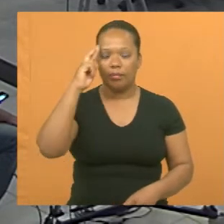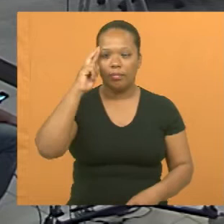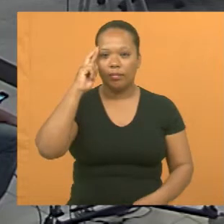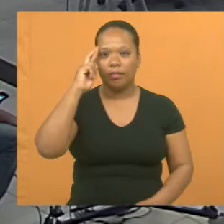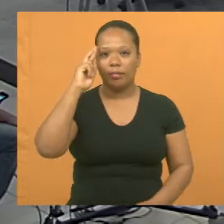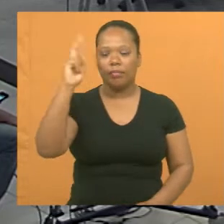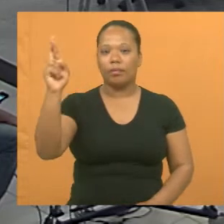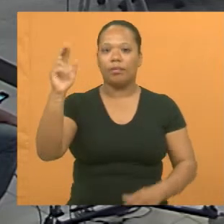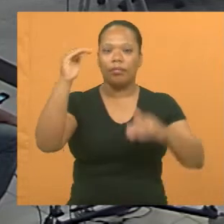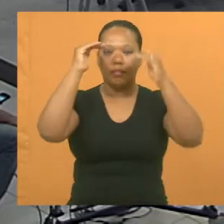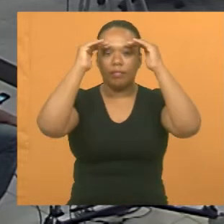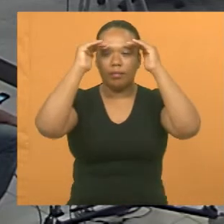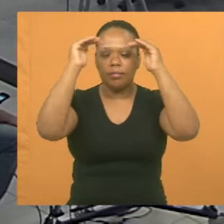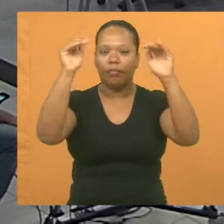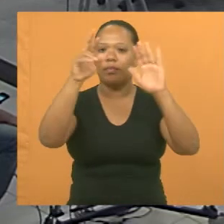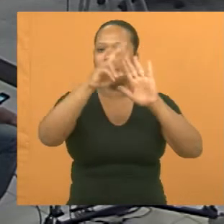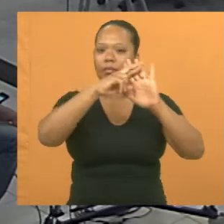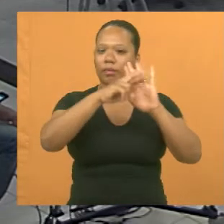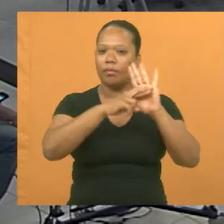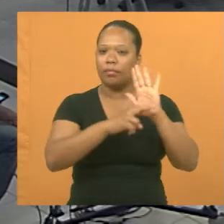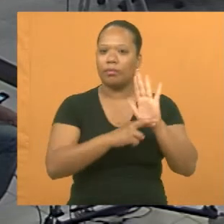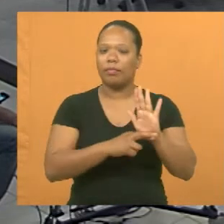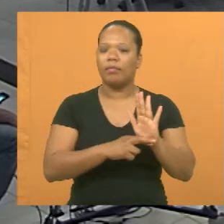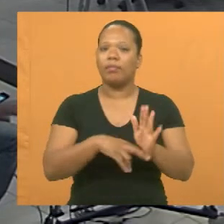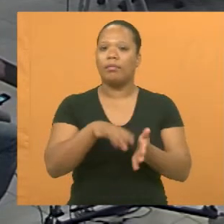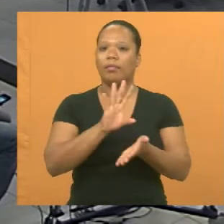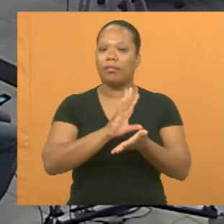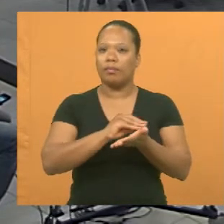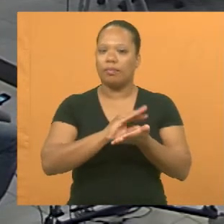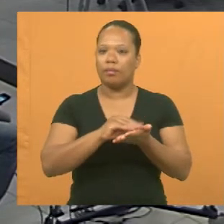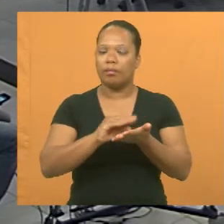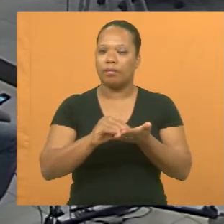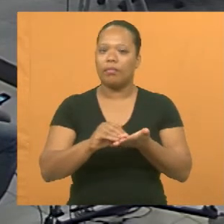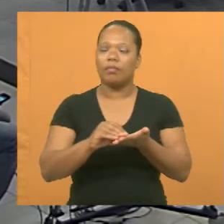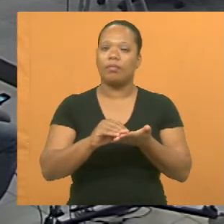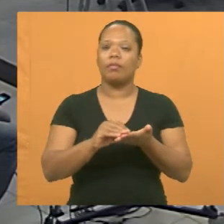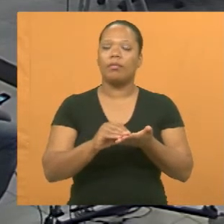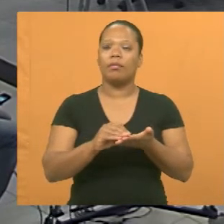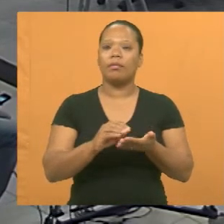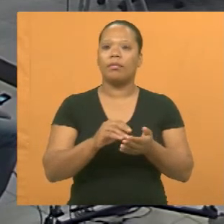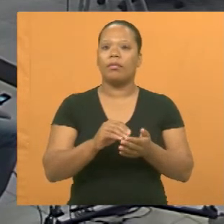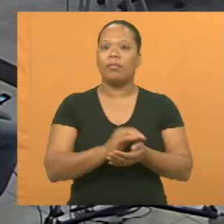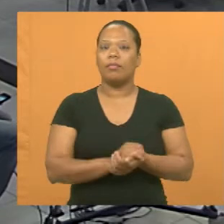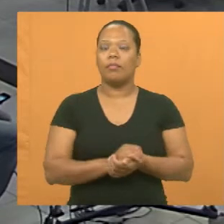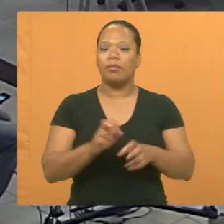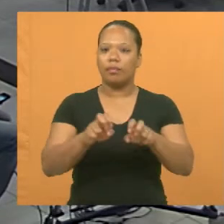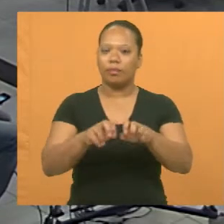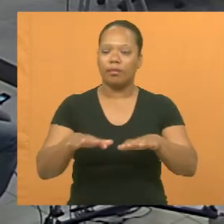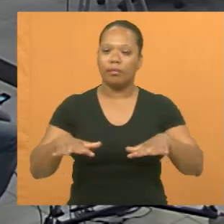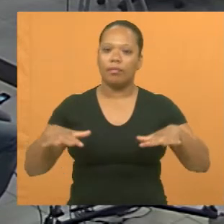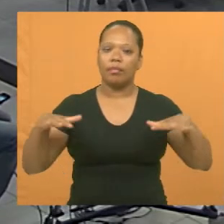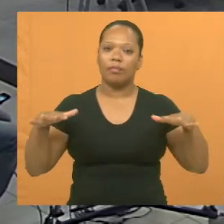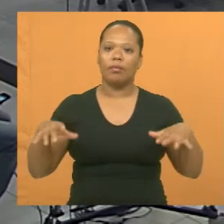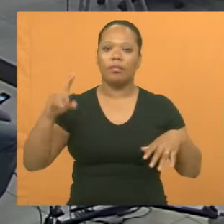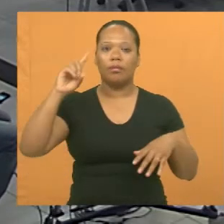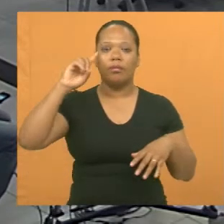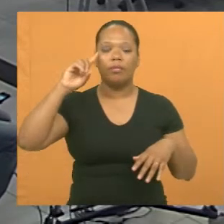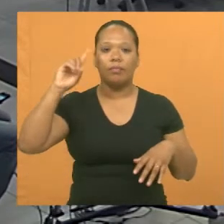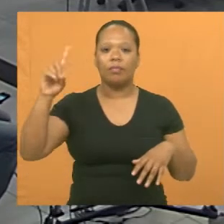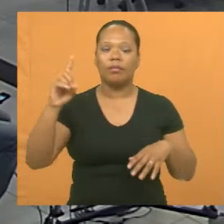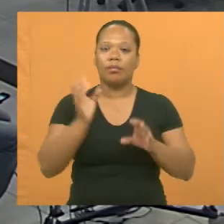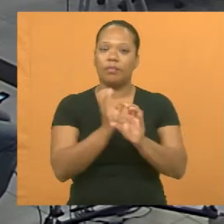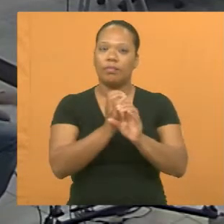desta casa, cumpridas as formalidades regimentais, seja constado na ata dos trabalhos dessa sessão o registro do transcurso do Dia do